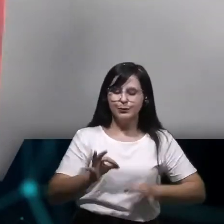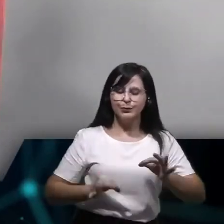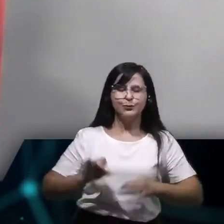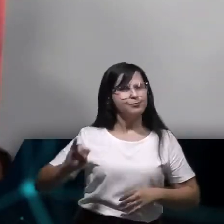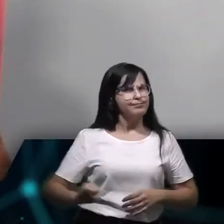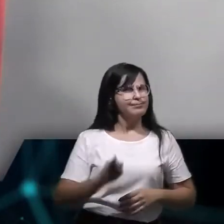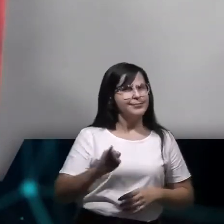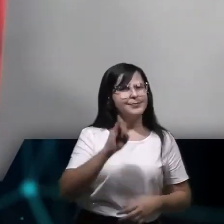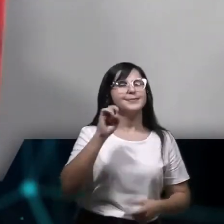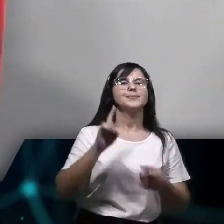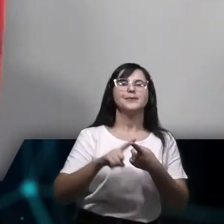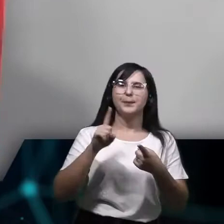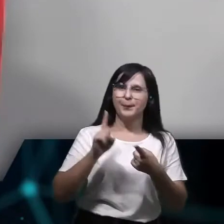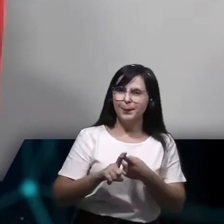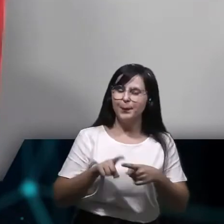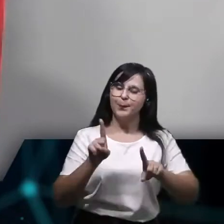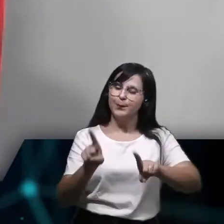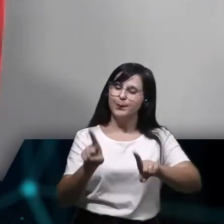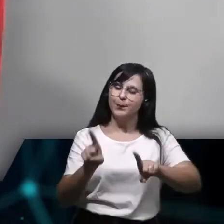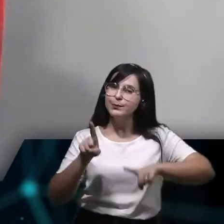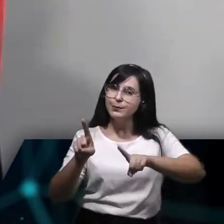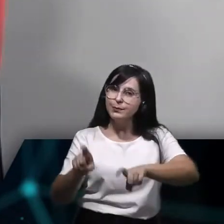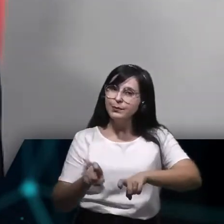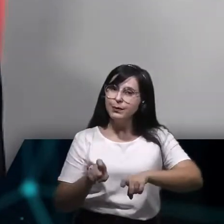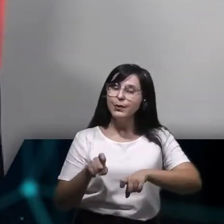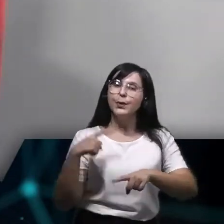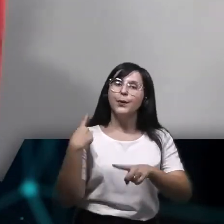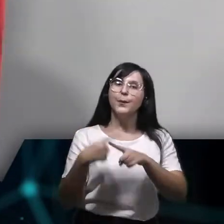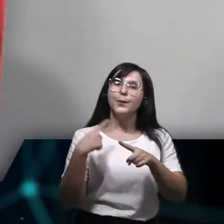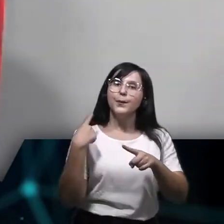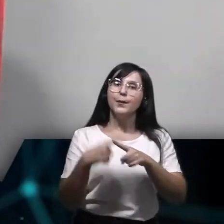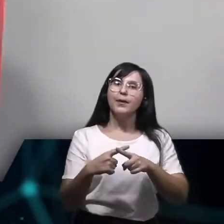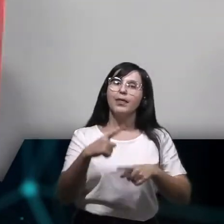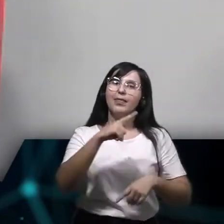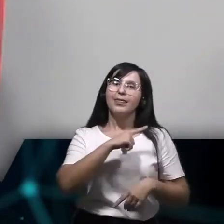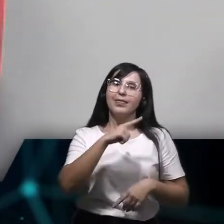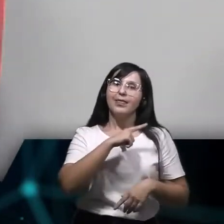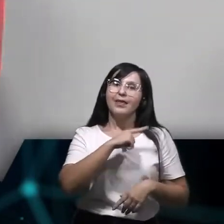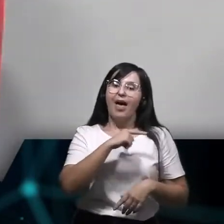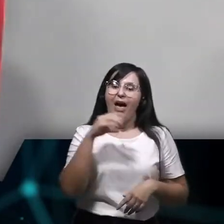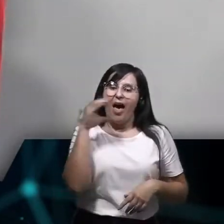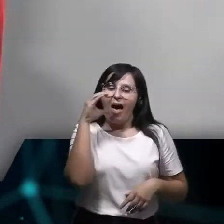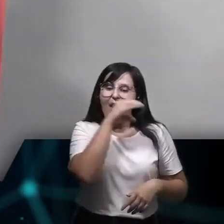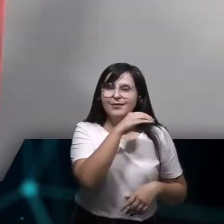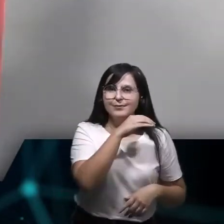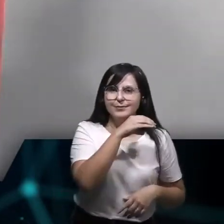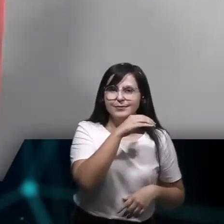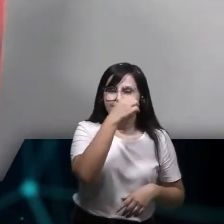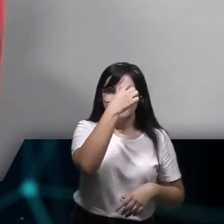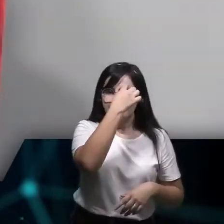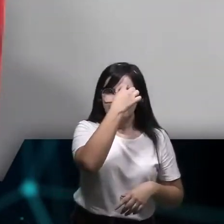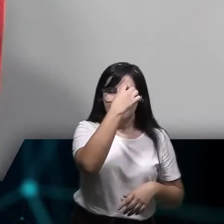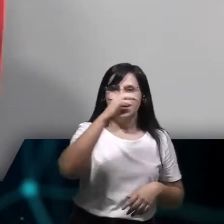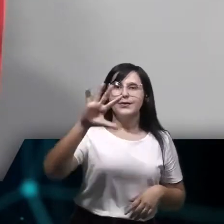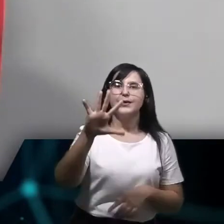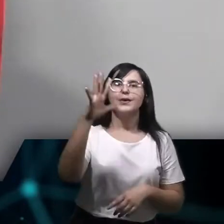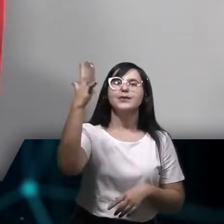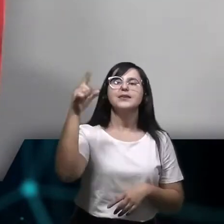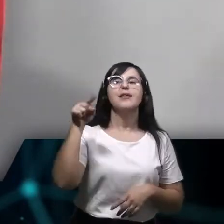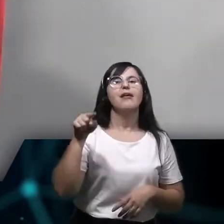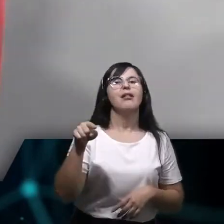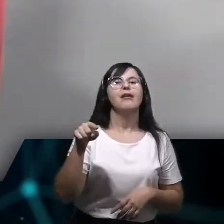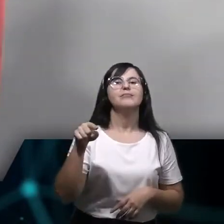importante também para a nossa zona rural, que vai levar, né, mais agilidade nas ocorrências que podem acontecer